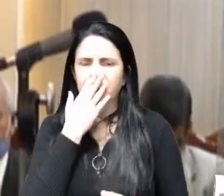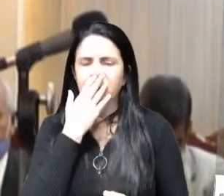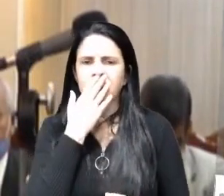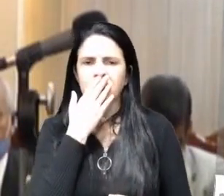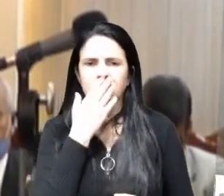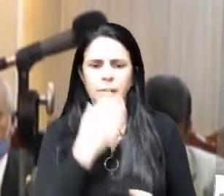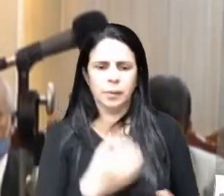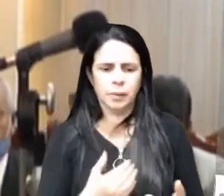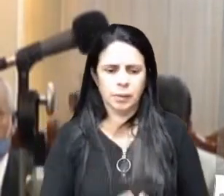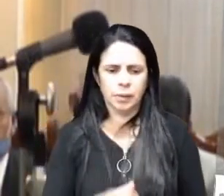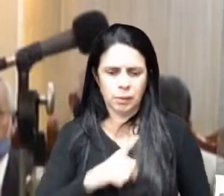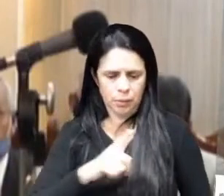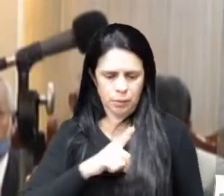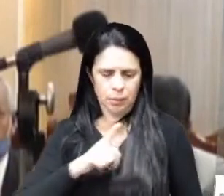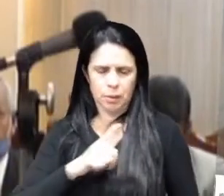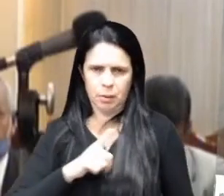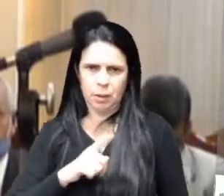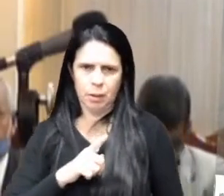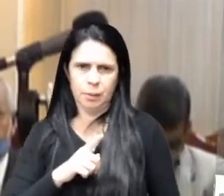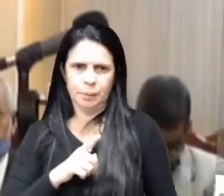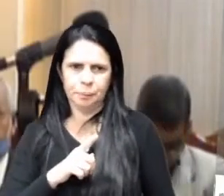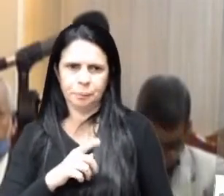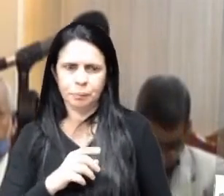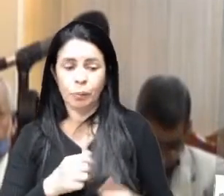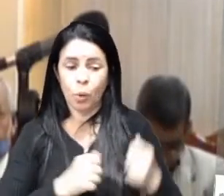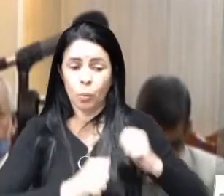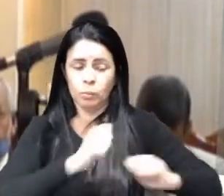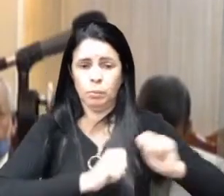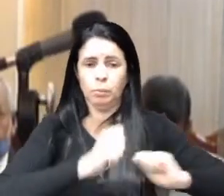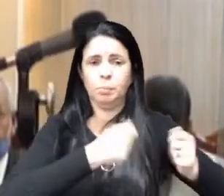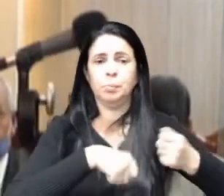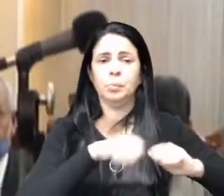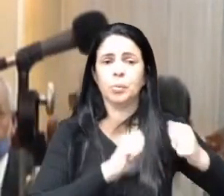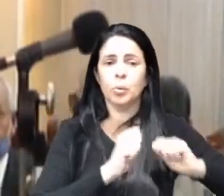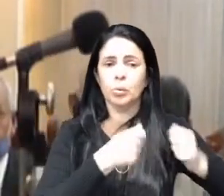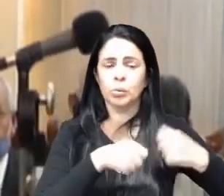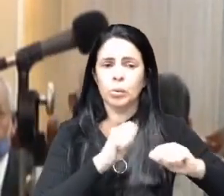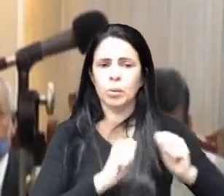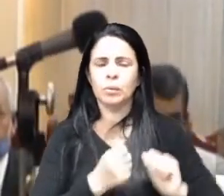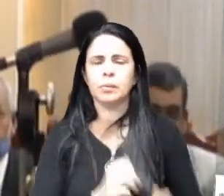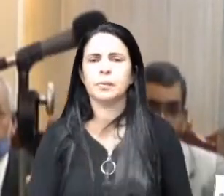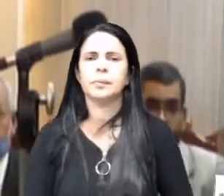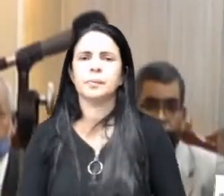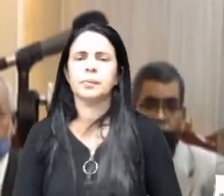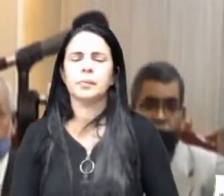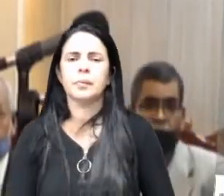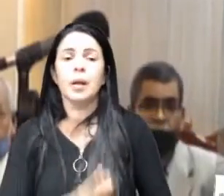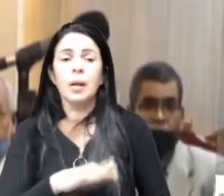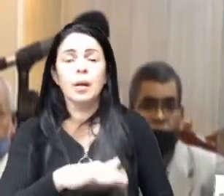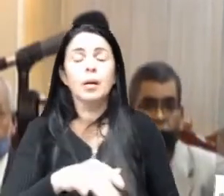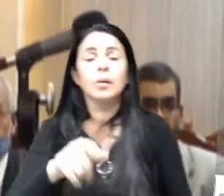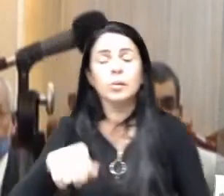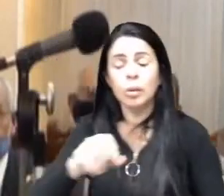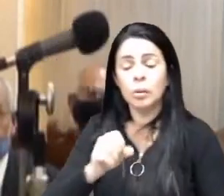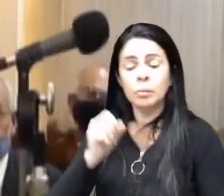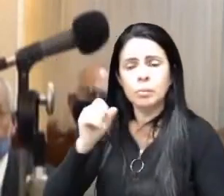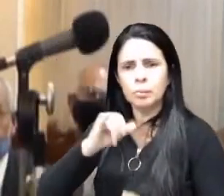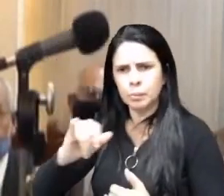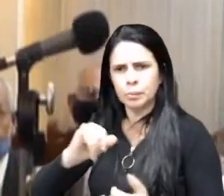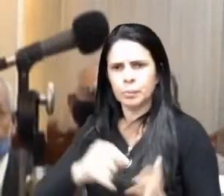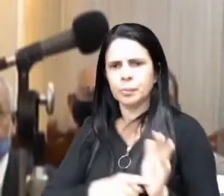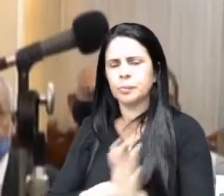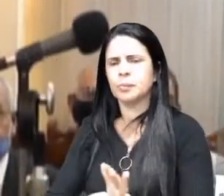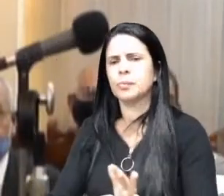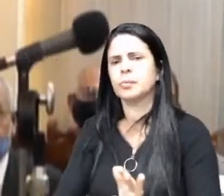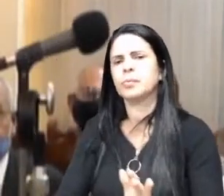Moderação. Eu só quero aqui fazer abrir um parênteses e fechar ao mesmo tempo, que há uma propaganda na televisão que